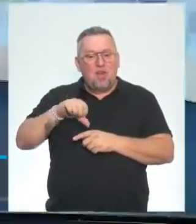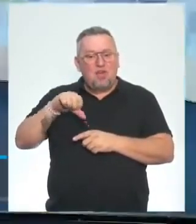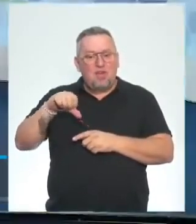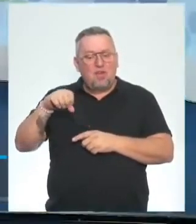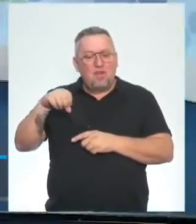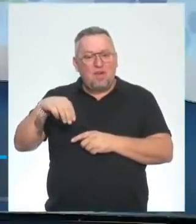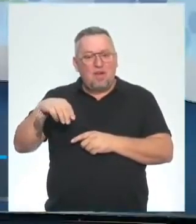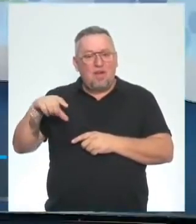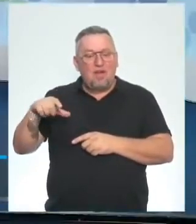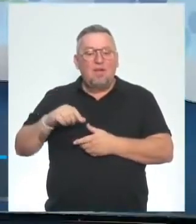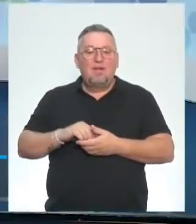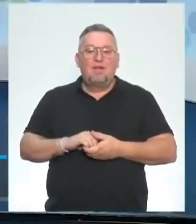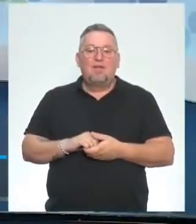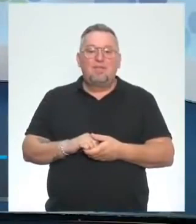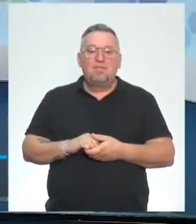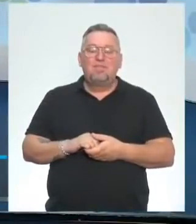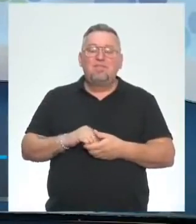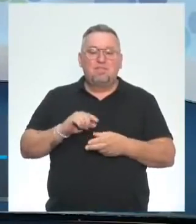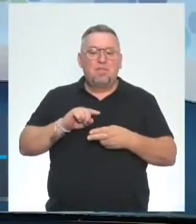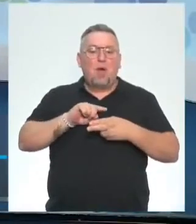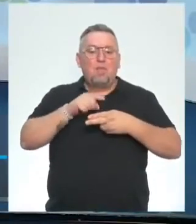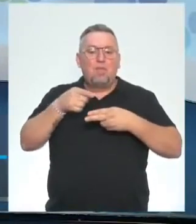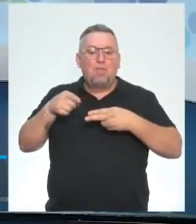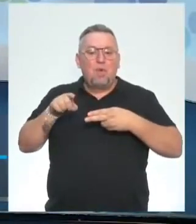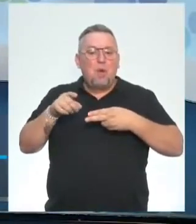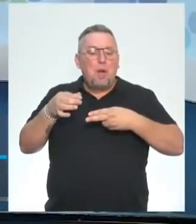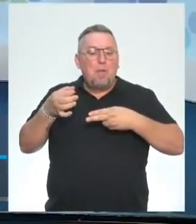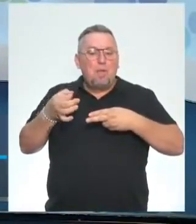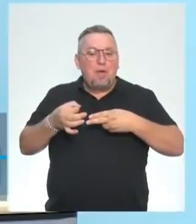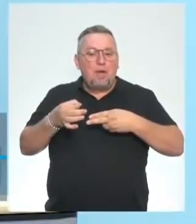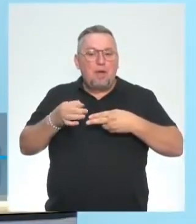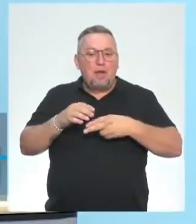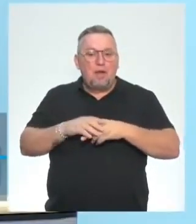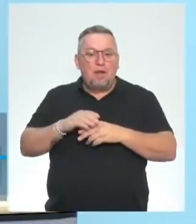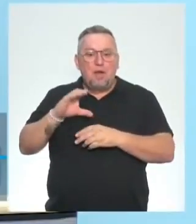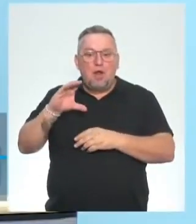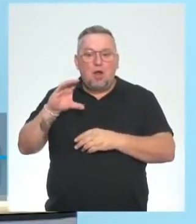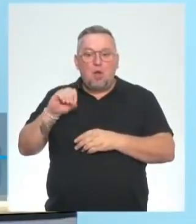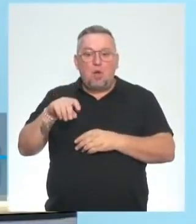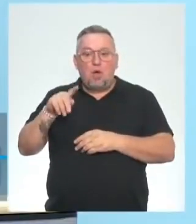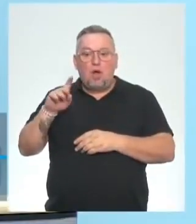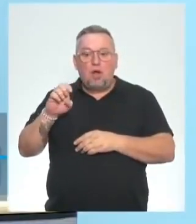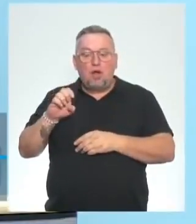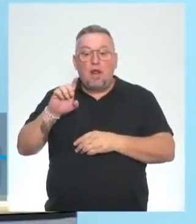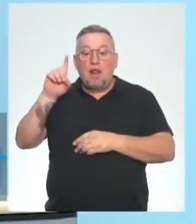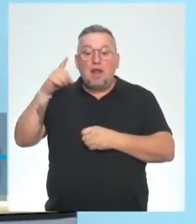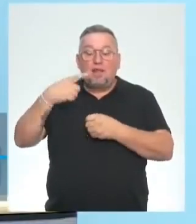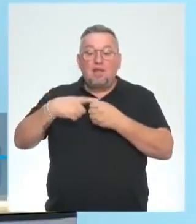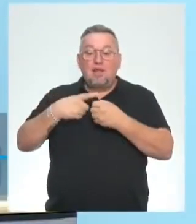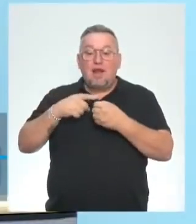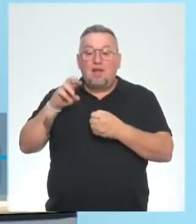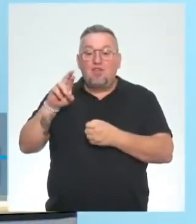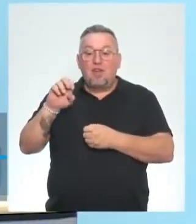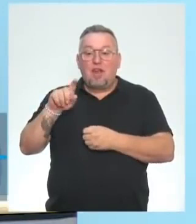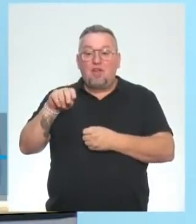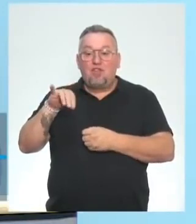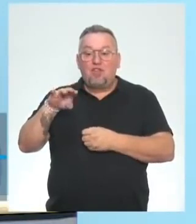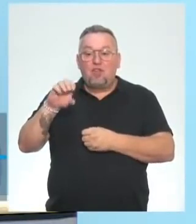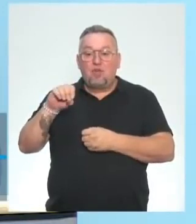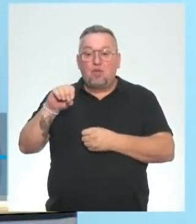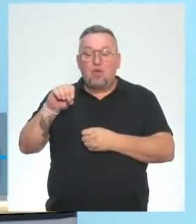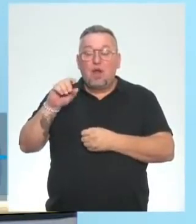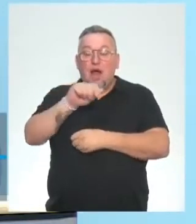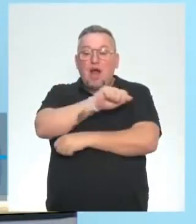Né? Ela fez uma aproximação muito bacana. A Peicoque Kitajima, lá de Registro, a aluna Alane